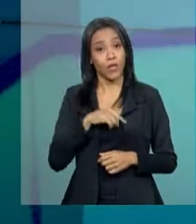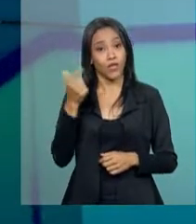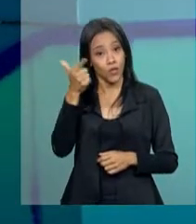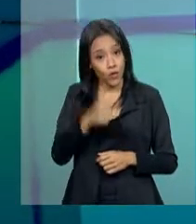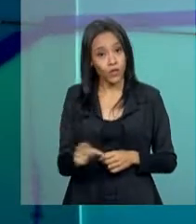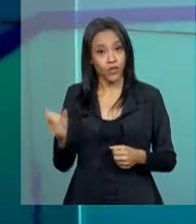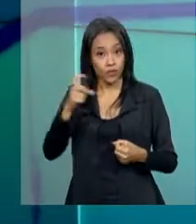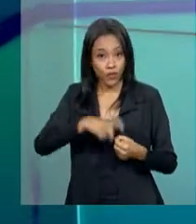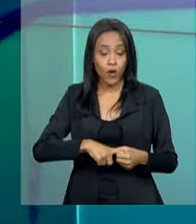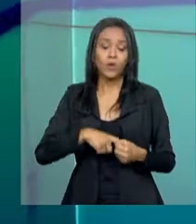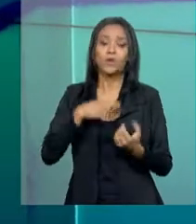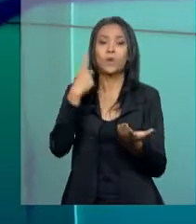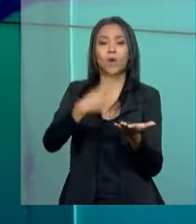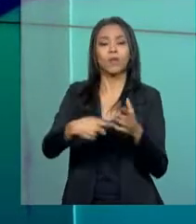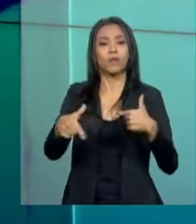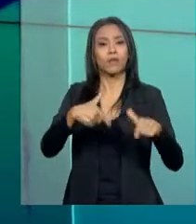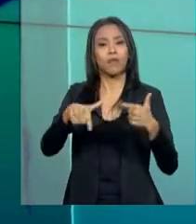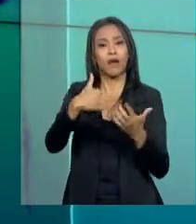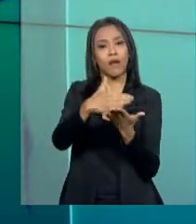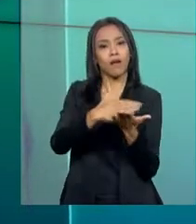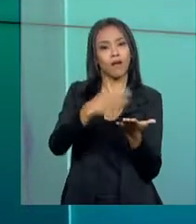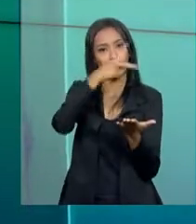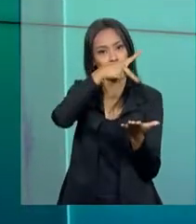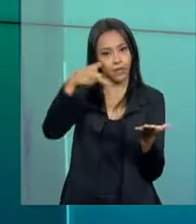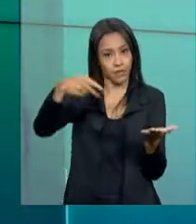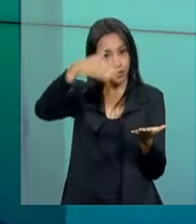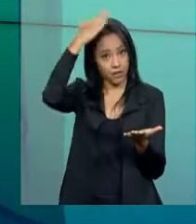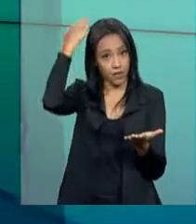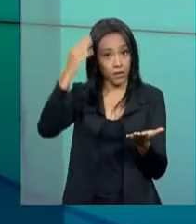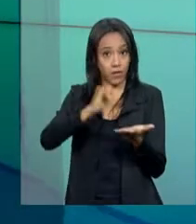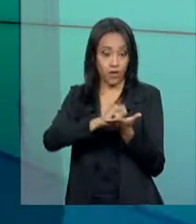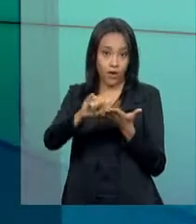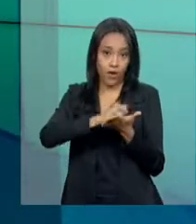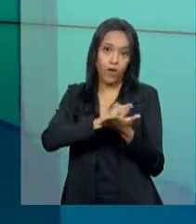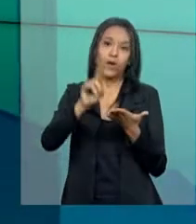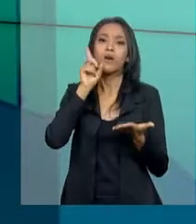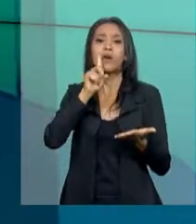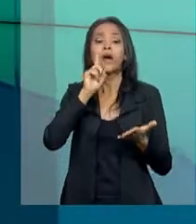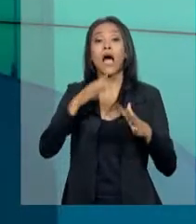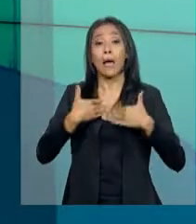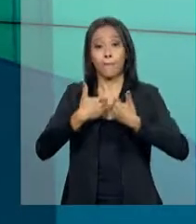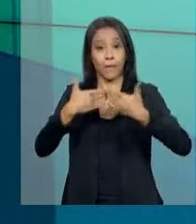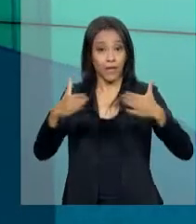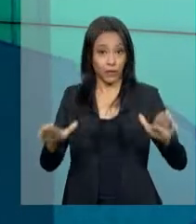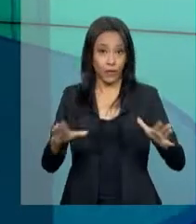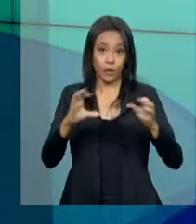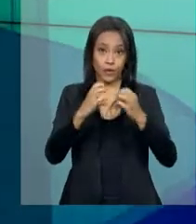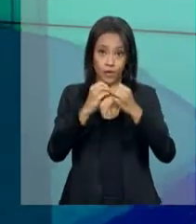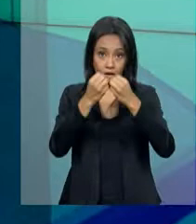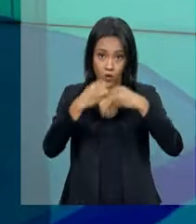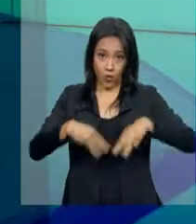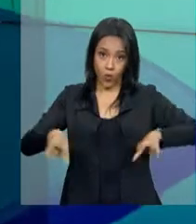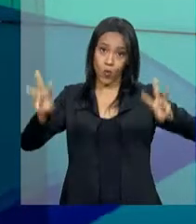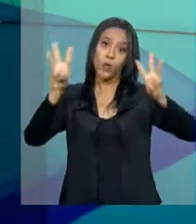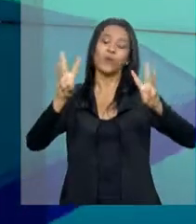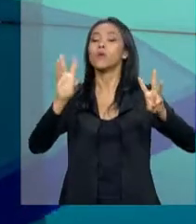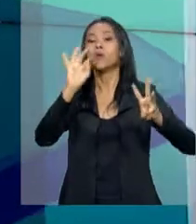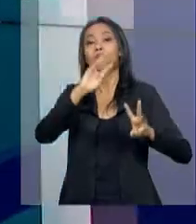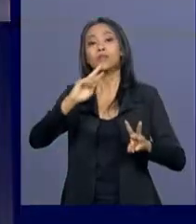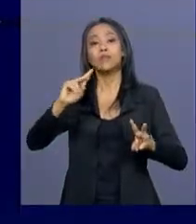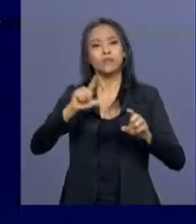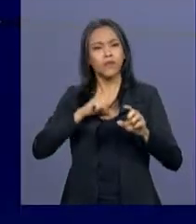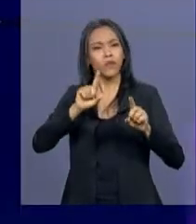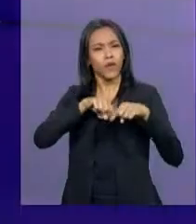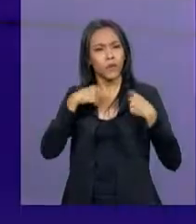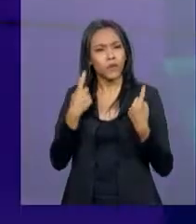sobre a agenda do presidente Michel Temer em Nova York. Após a abertura da Assembleia da ONU, Michel Temer se reuniu com o presidente da